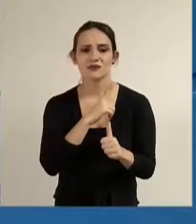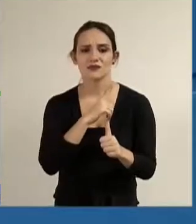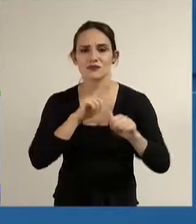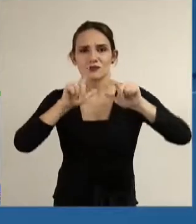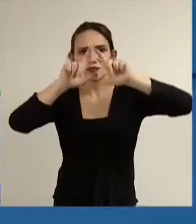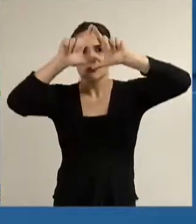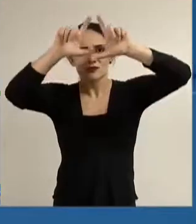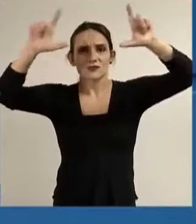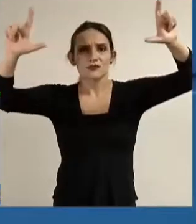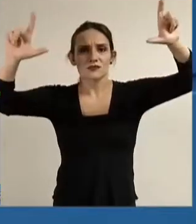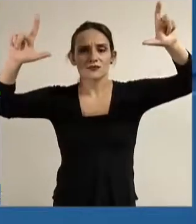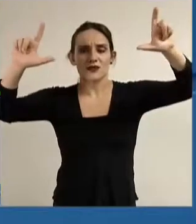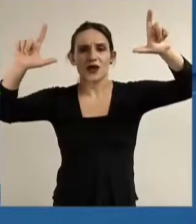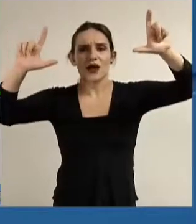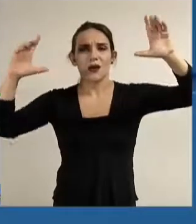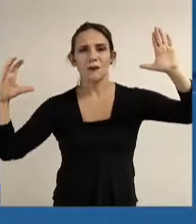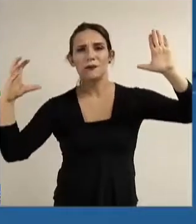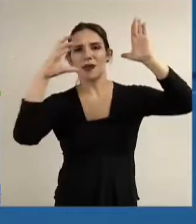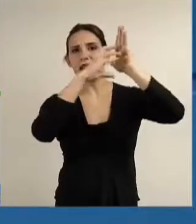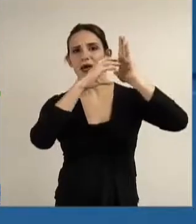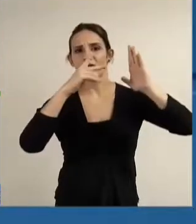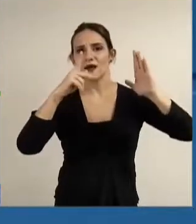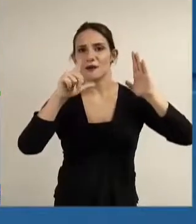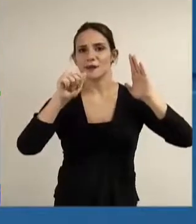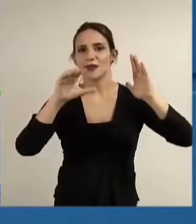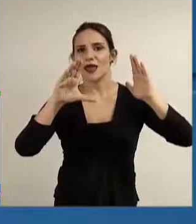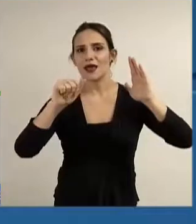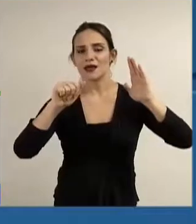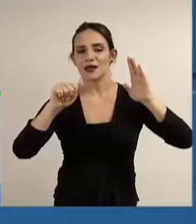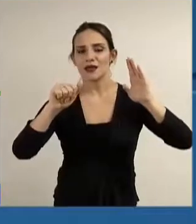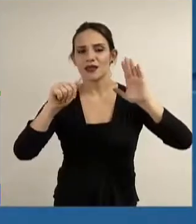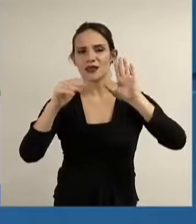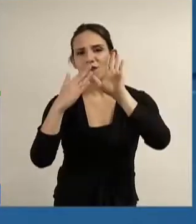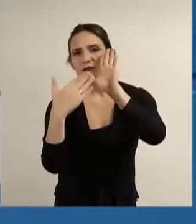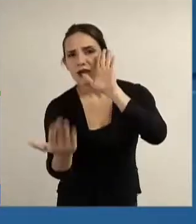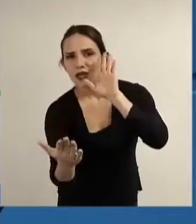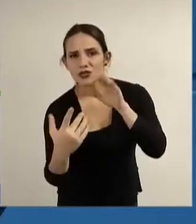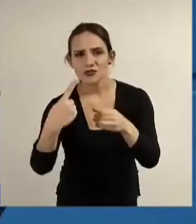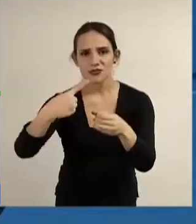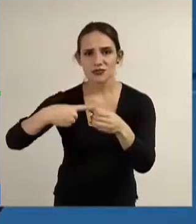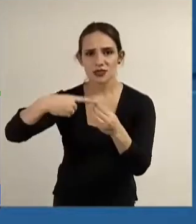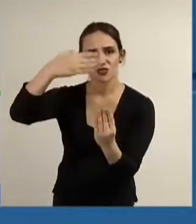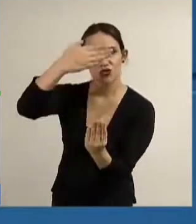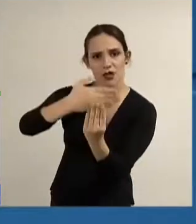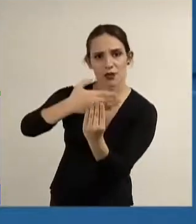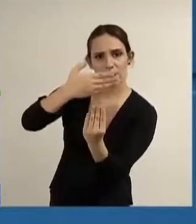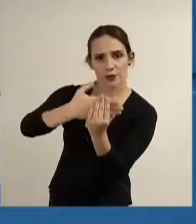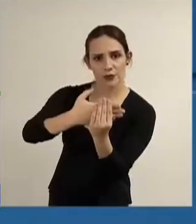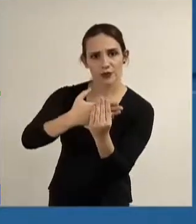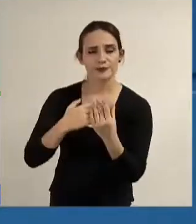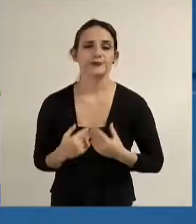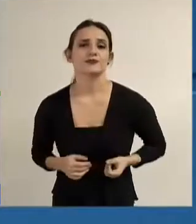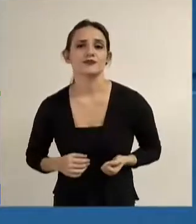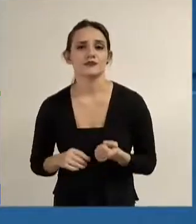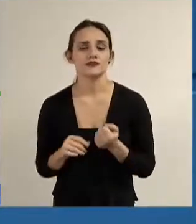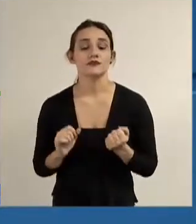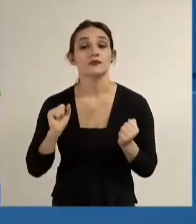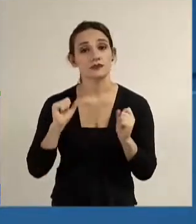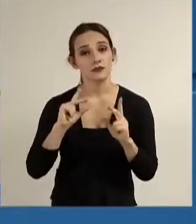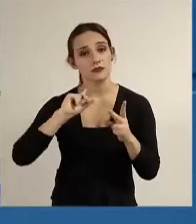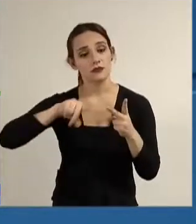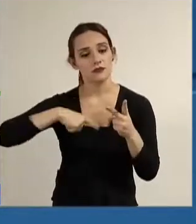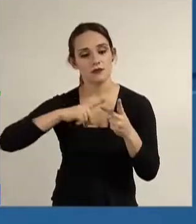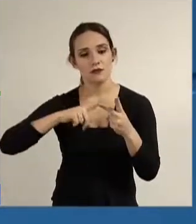do Bezerro de Qualidade, localizada no pórtico de entrada do município de Camapuã. E a